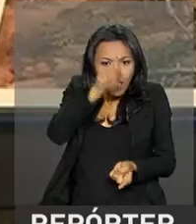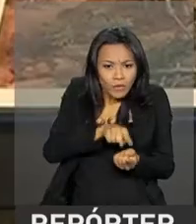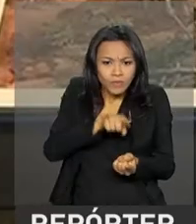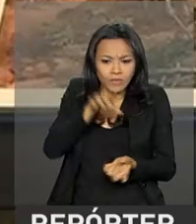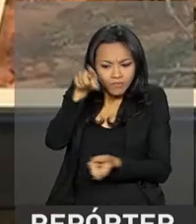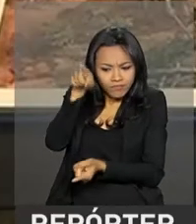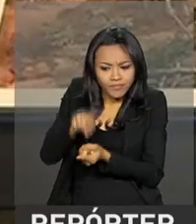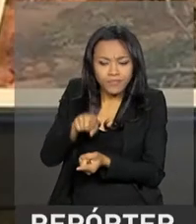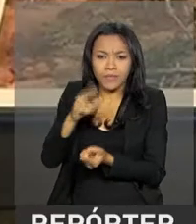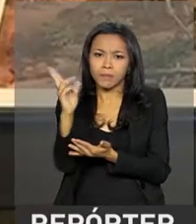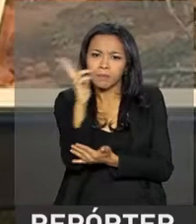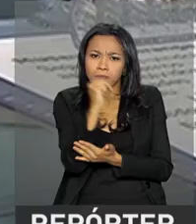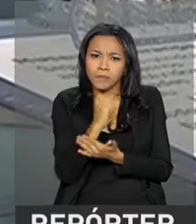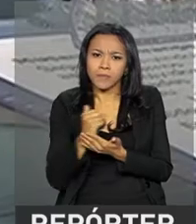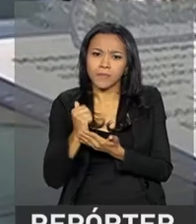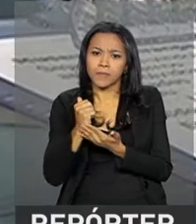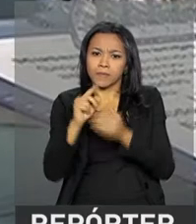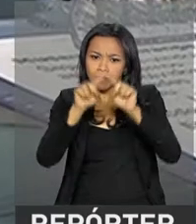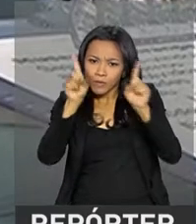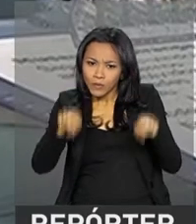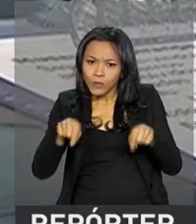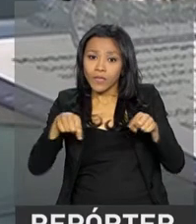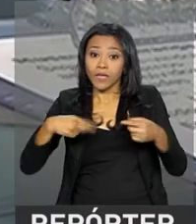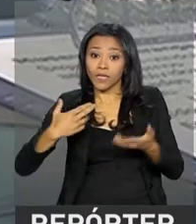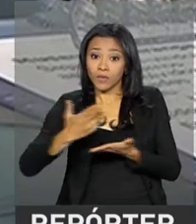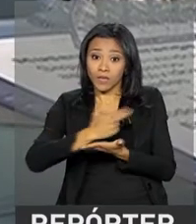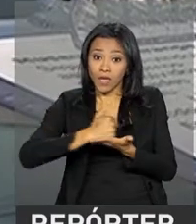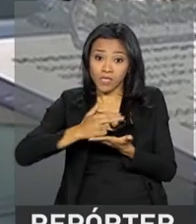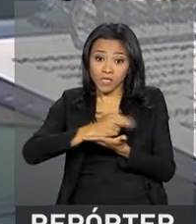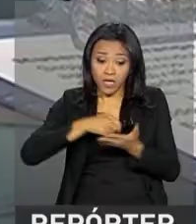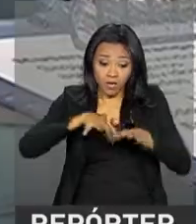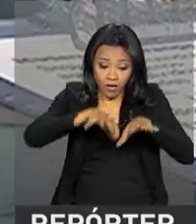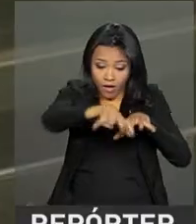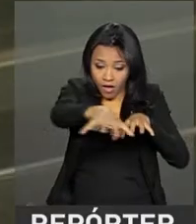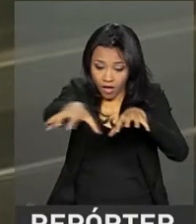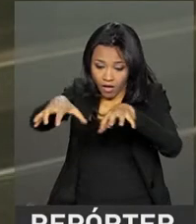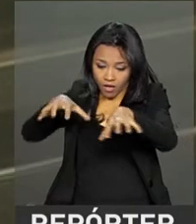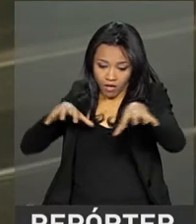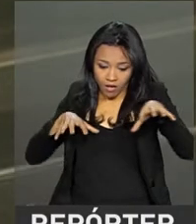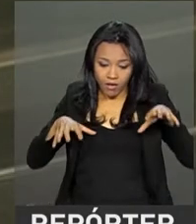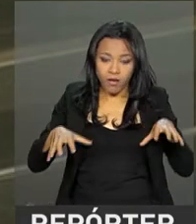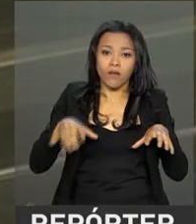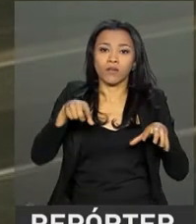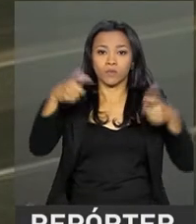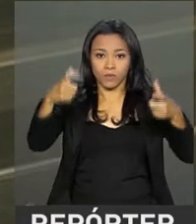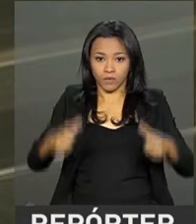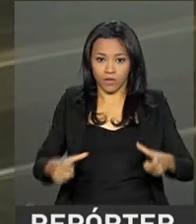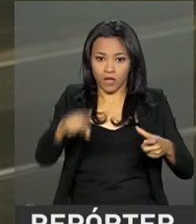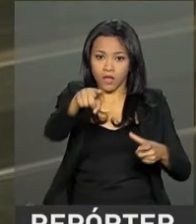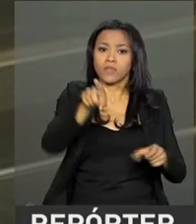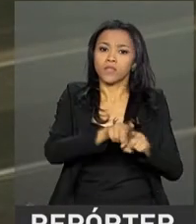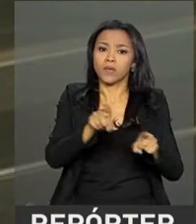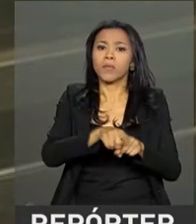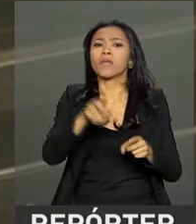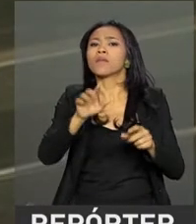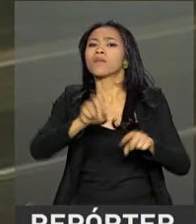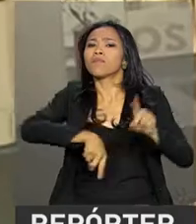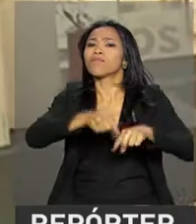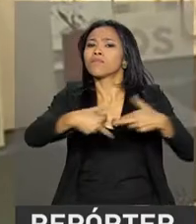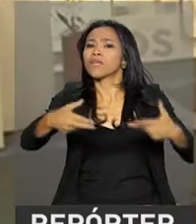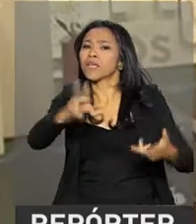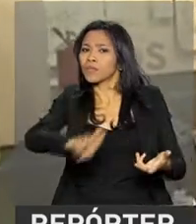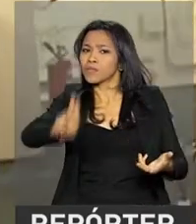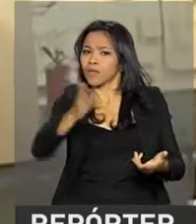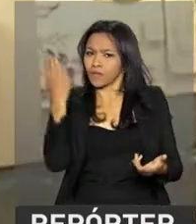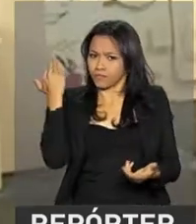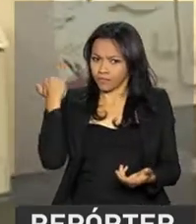estátuas, pinturas e uma maquete do prédio do Museu do Ipiranga, além de utensílios usados pelas famílias da época.